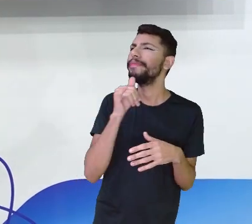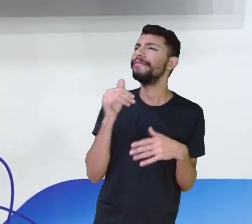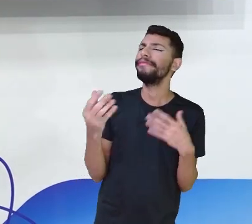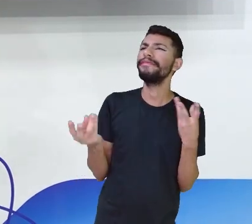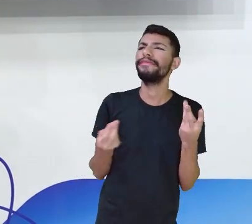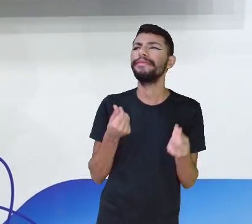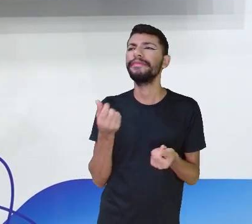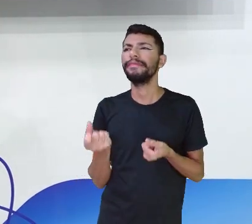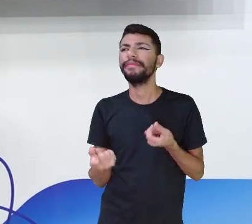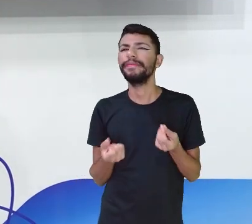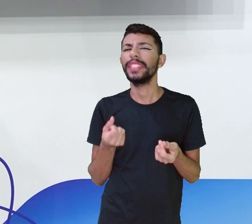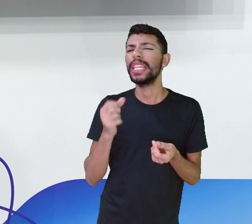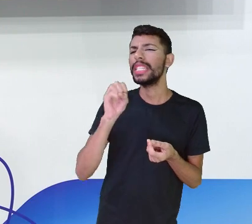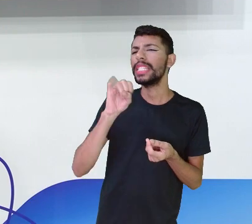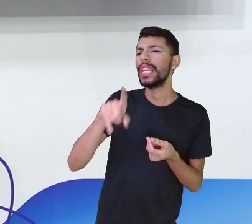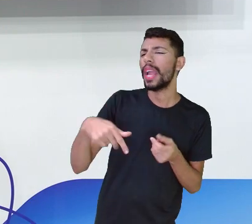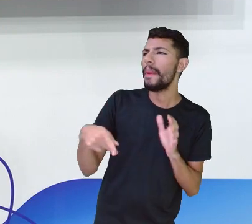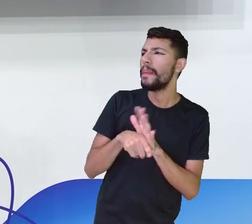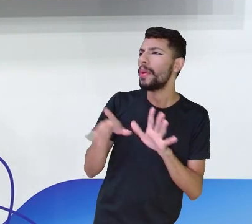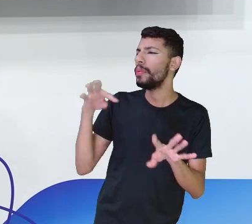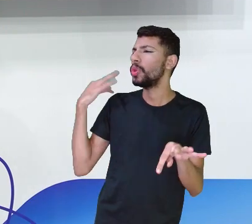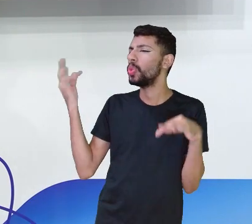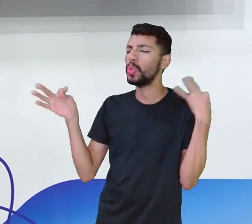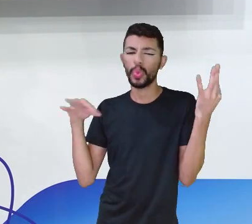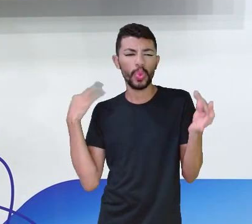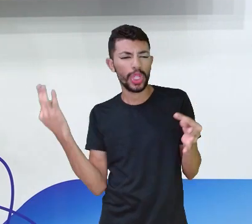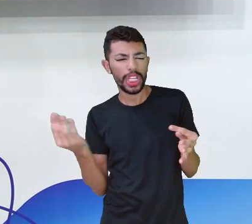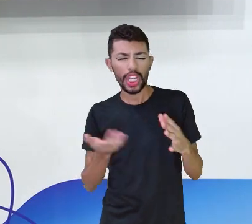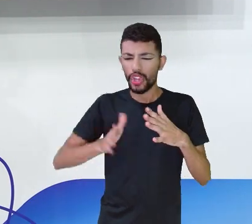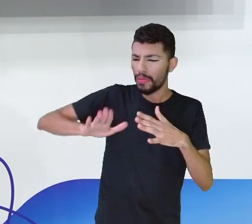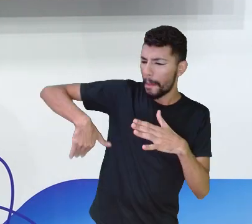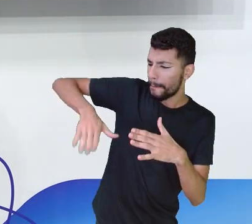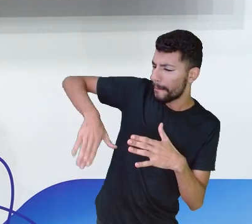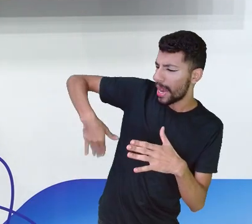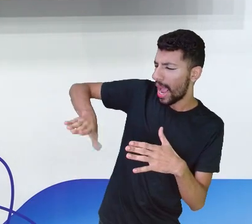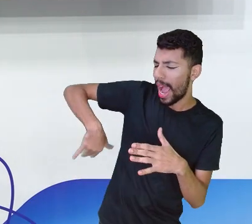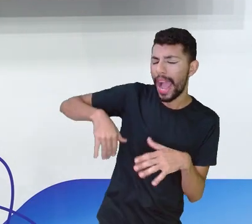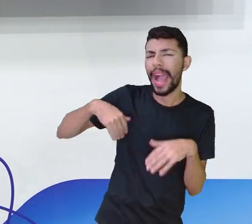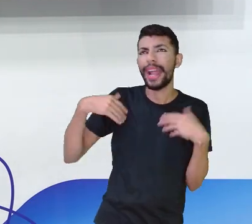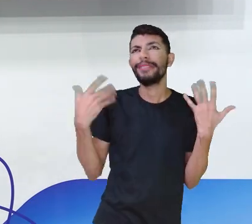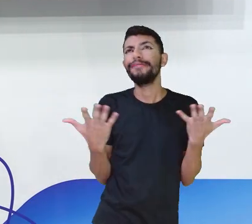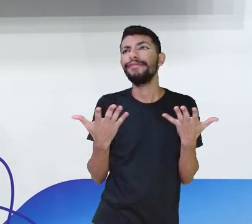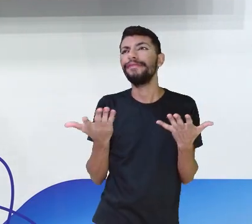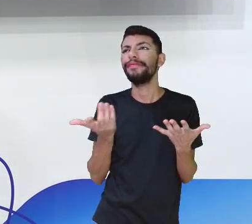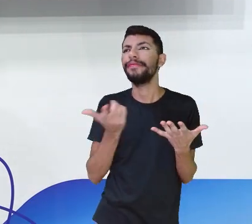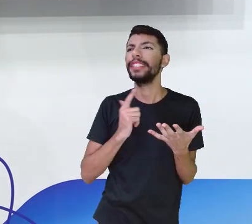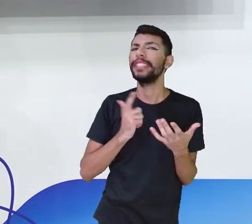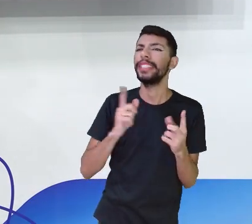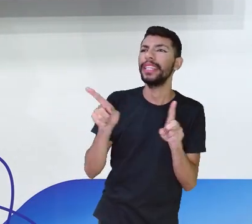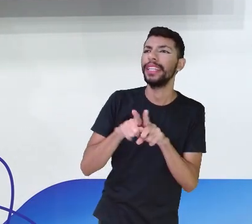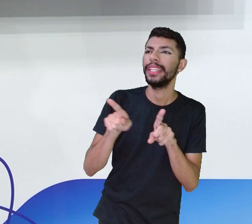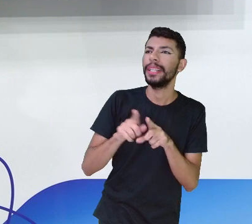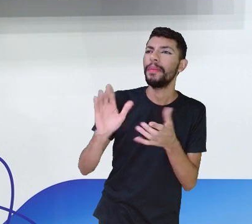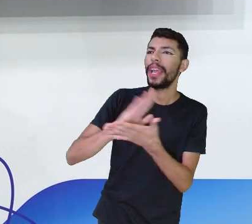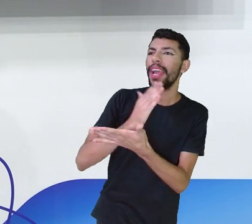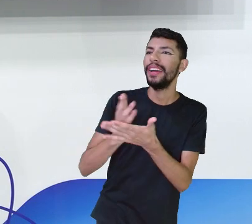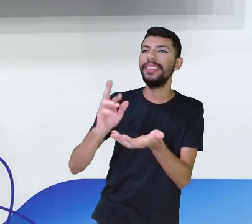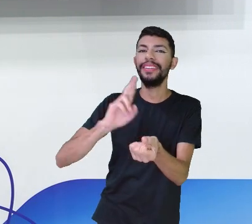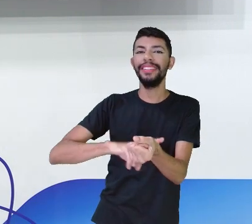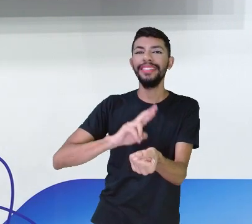será que é o turismo? Será que são as praias? Será que Tem, inclusive, ritmos,